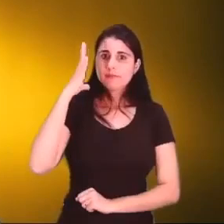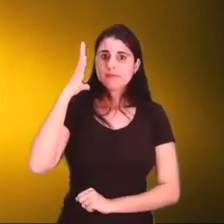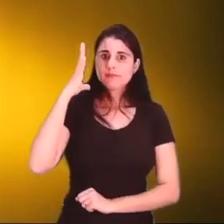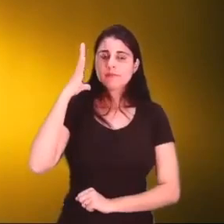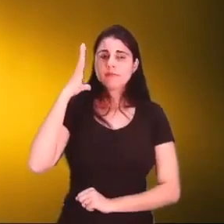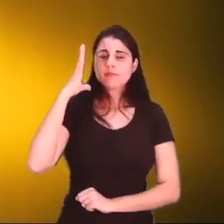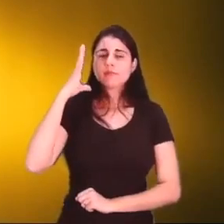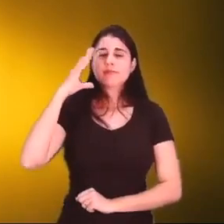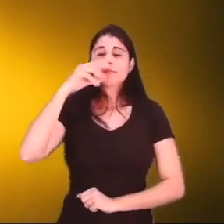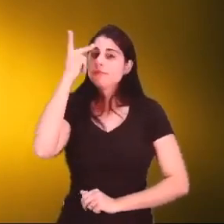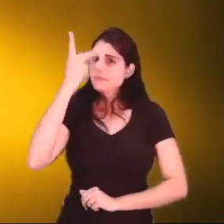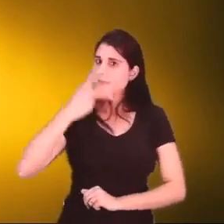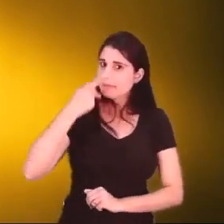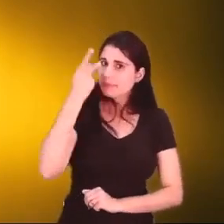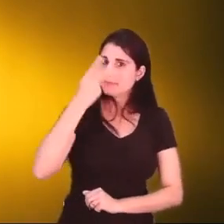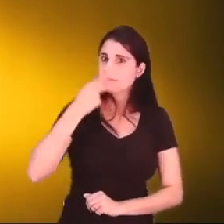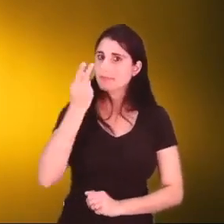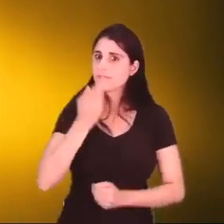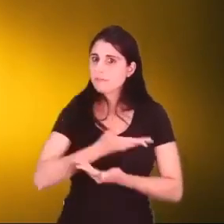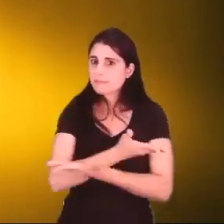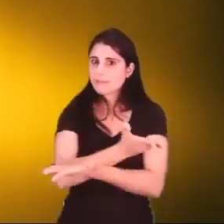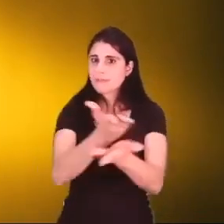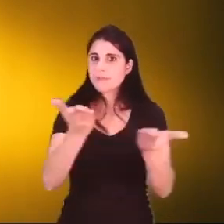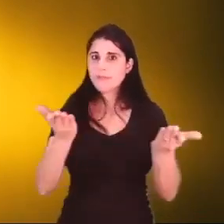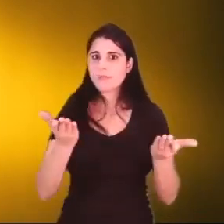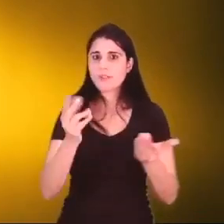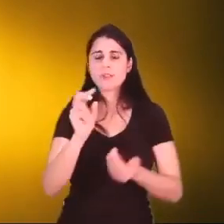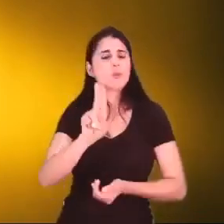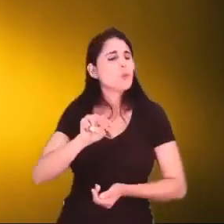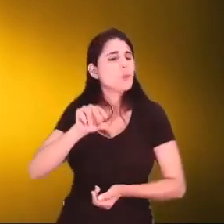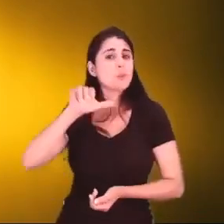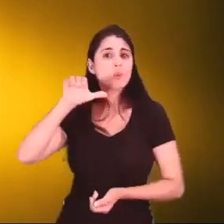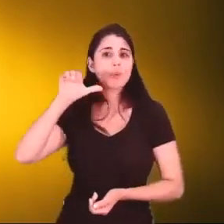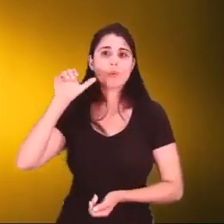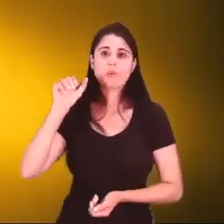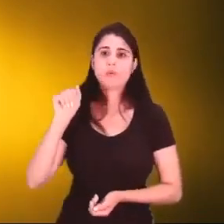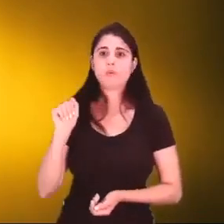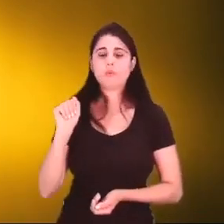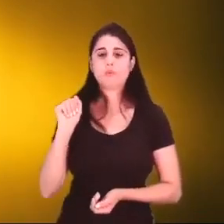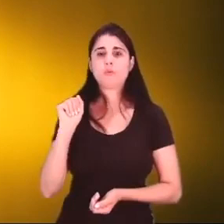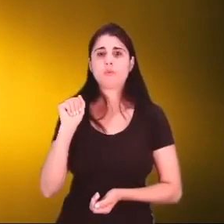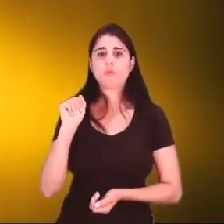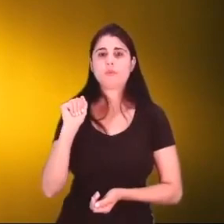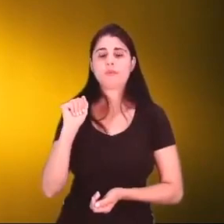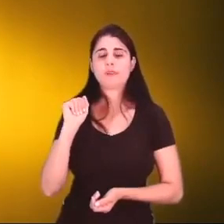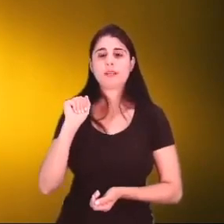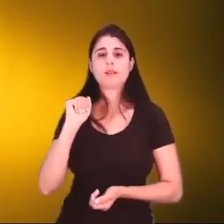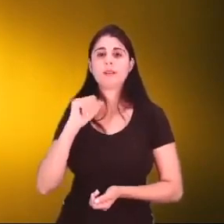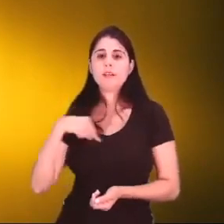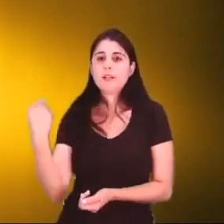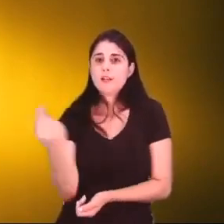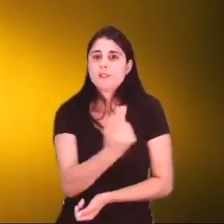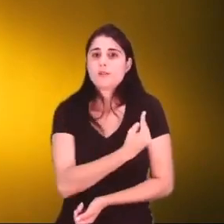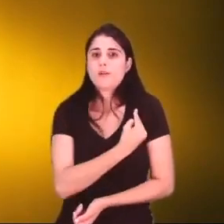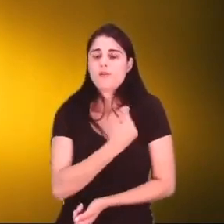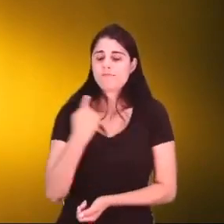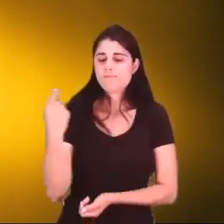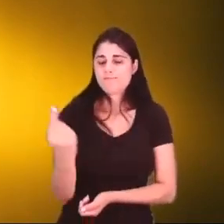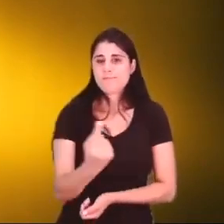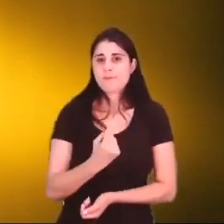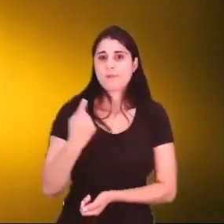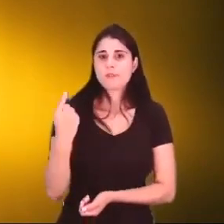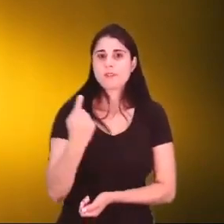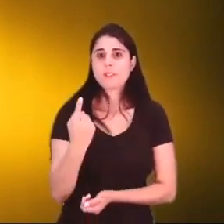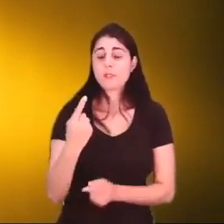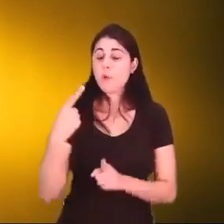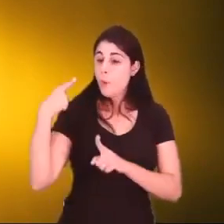vem dizer-nos que nunca estaremos a sós, porque o